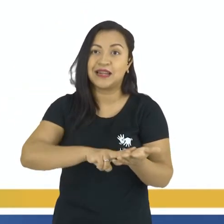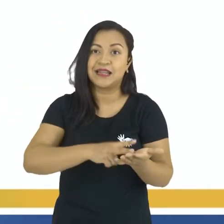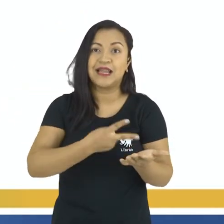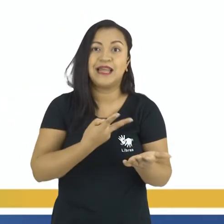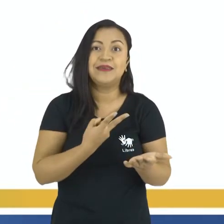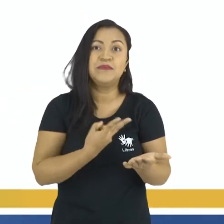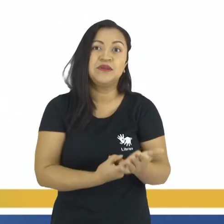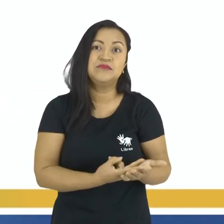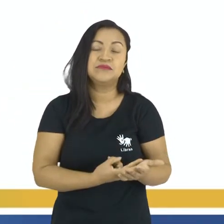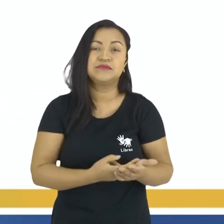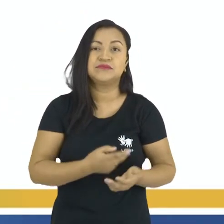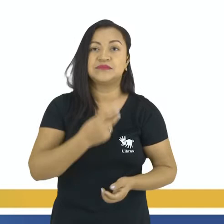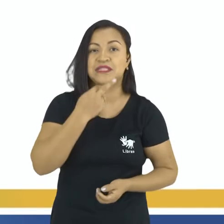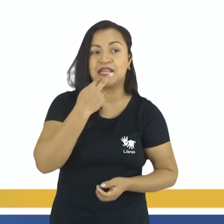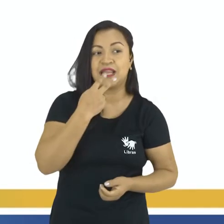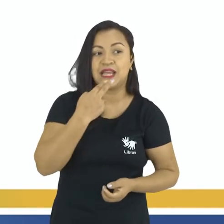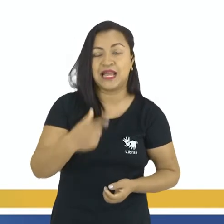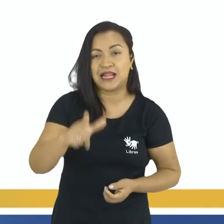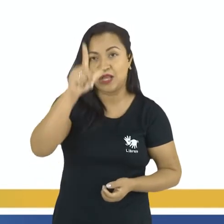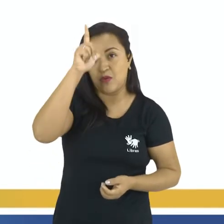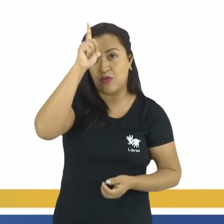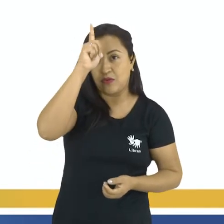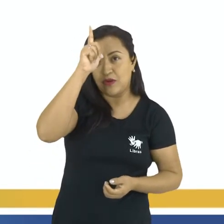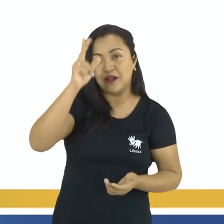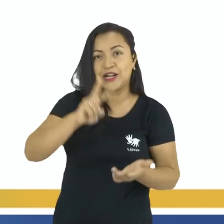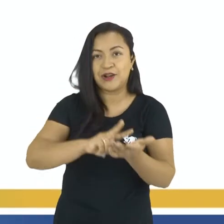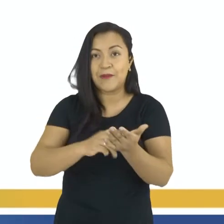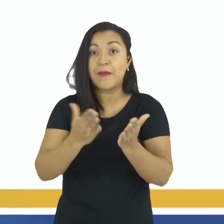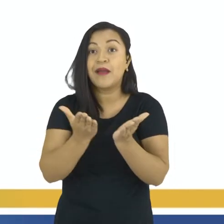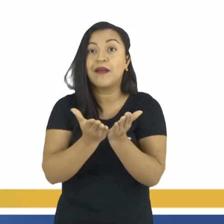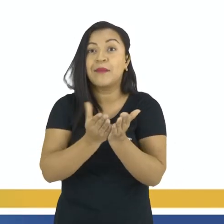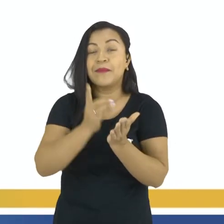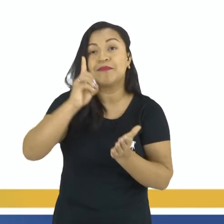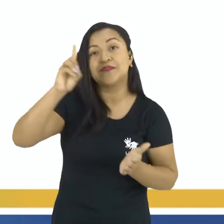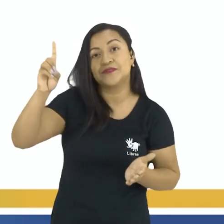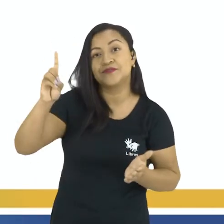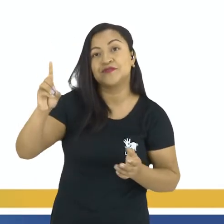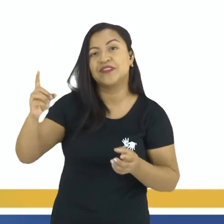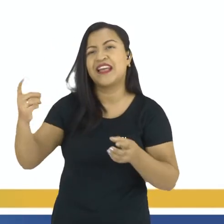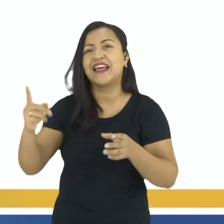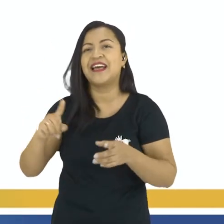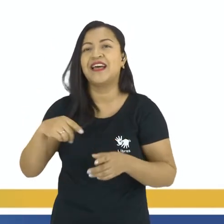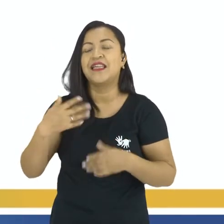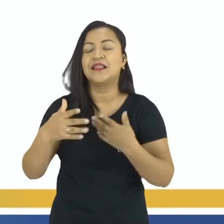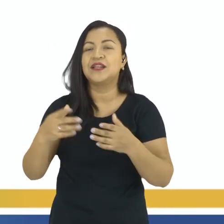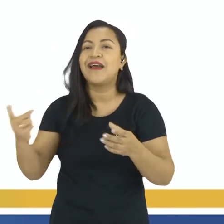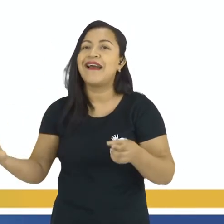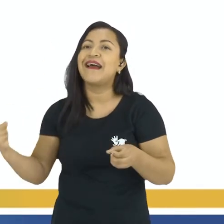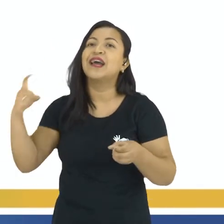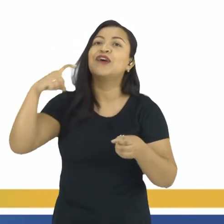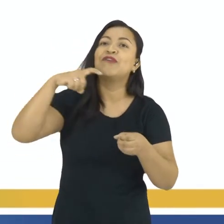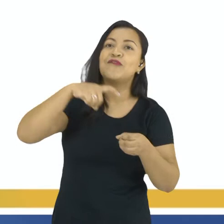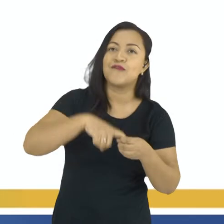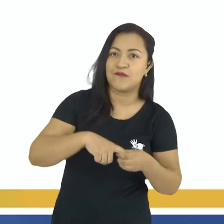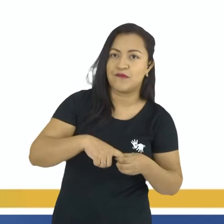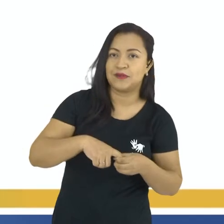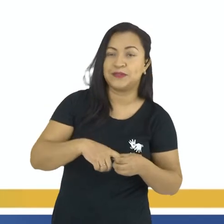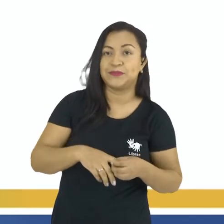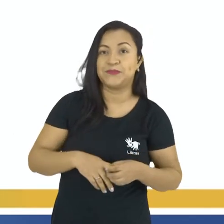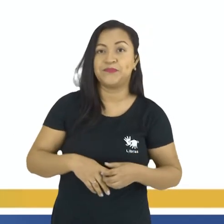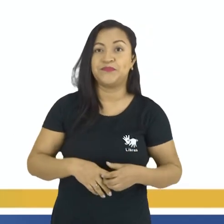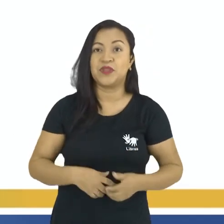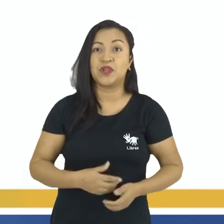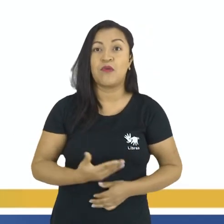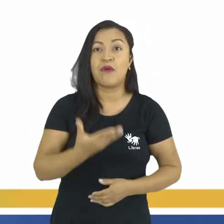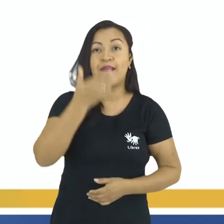e ficou ali aguardando esse período, né, até que ele pudesse voltar à sua rotina normal. E a figura de